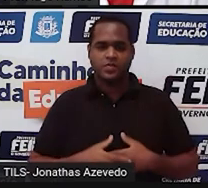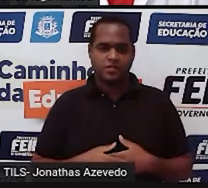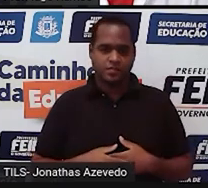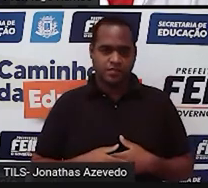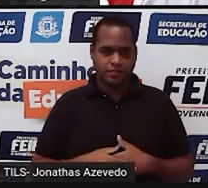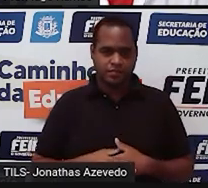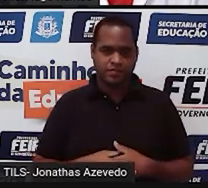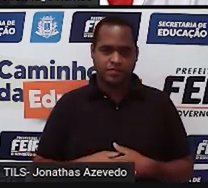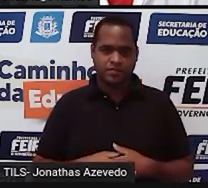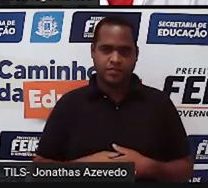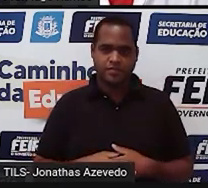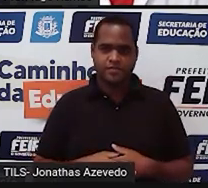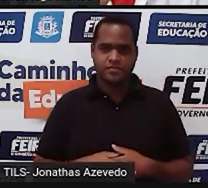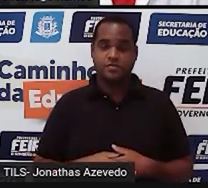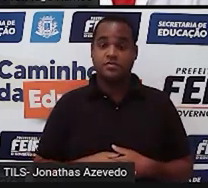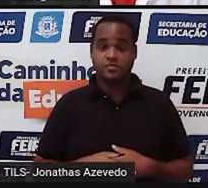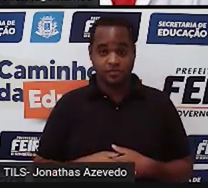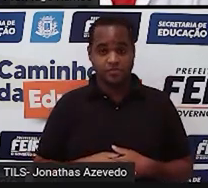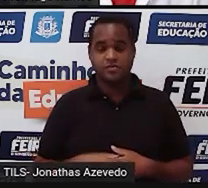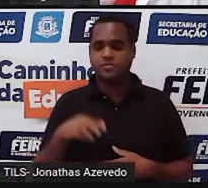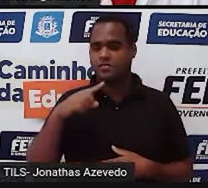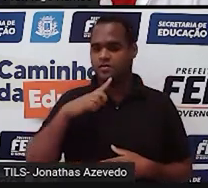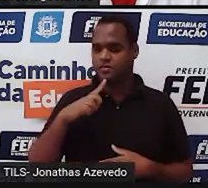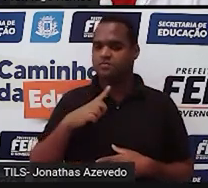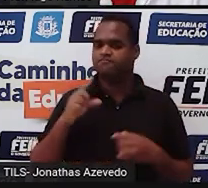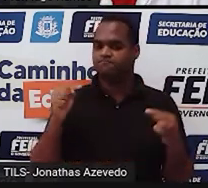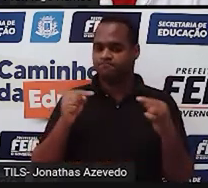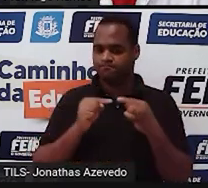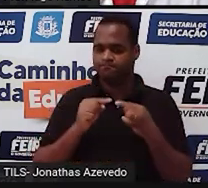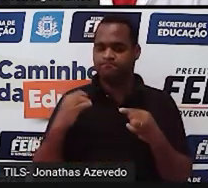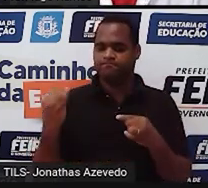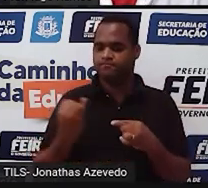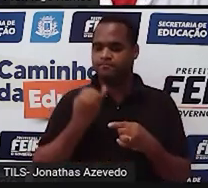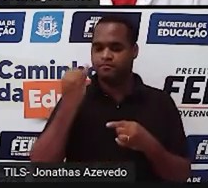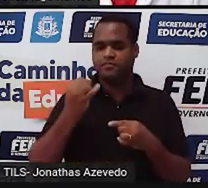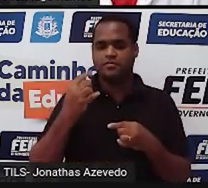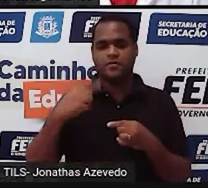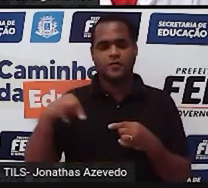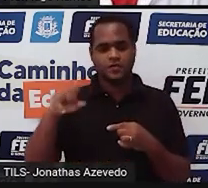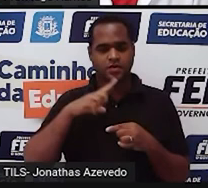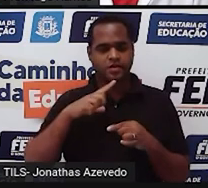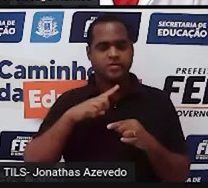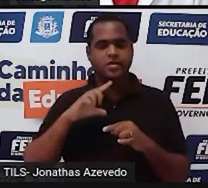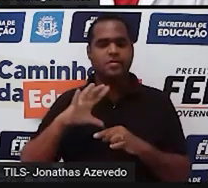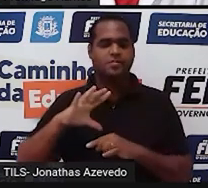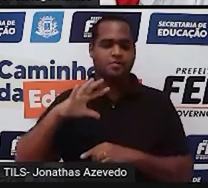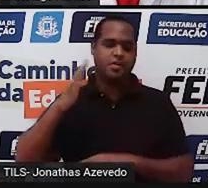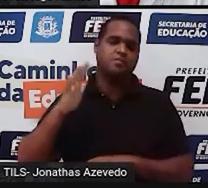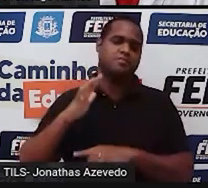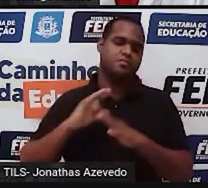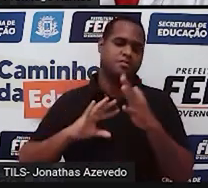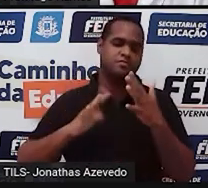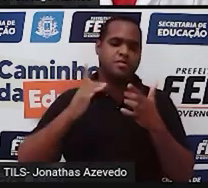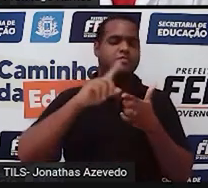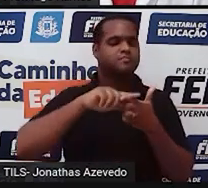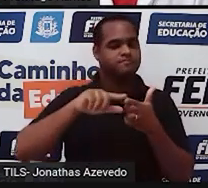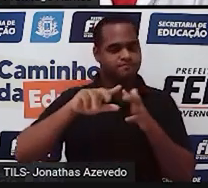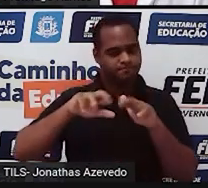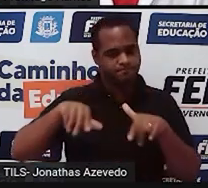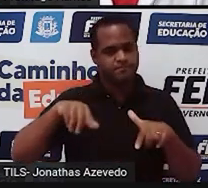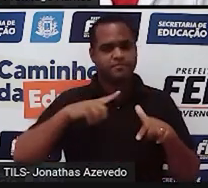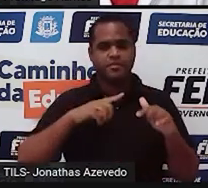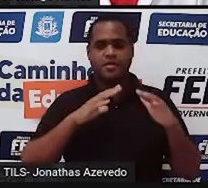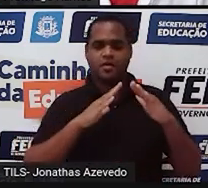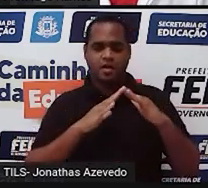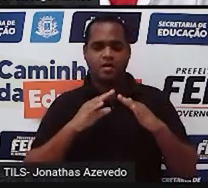o futebol Então existe nenhuma fonte da onde nós tiramos essa situação certo essa situação das